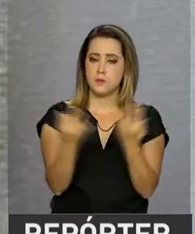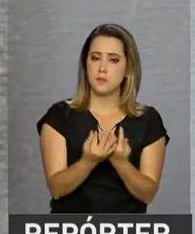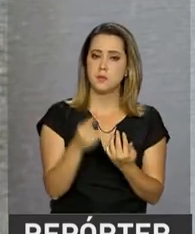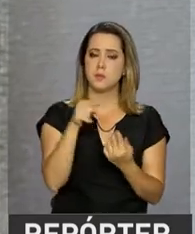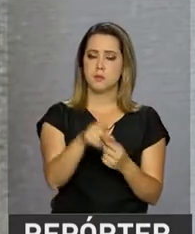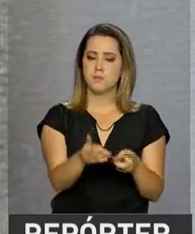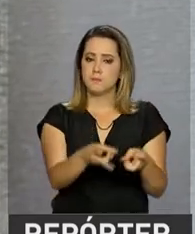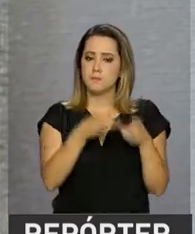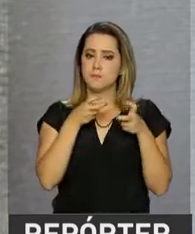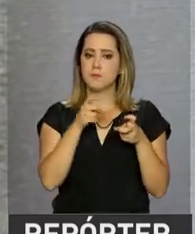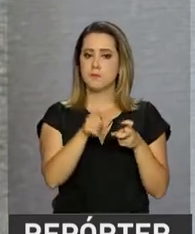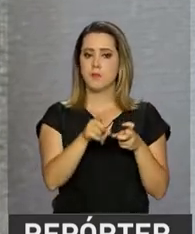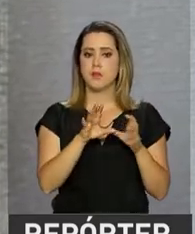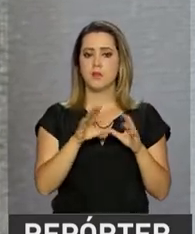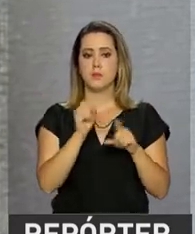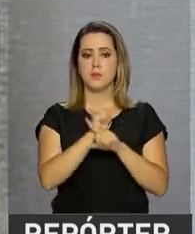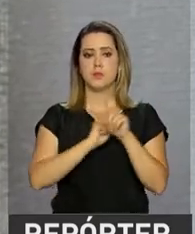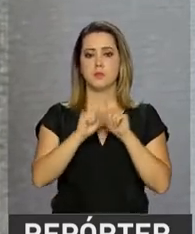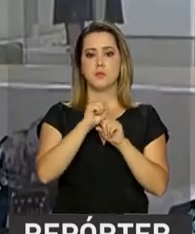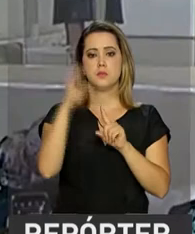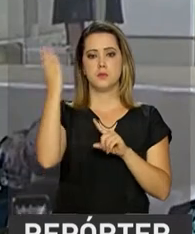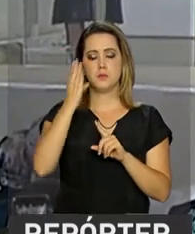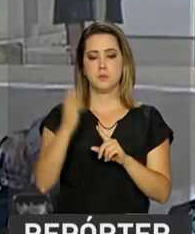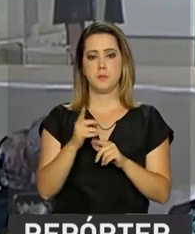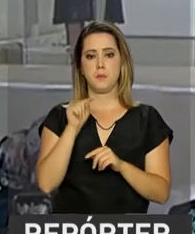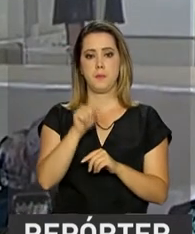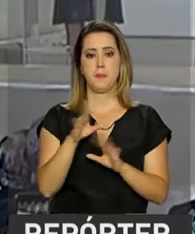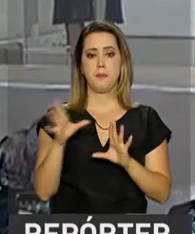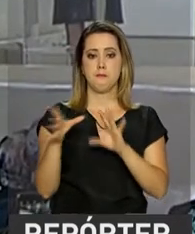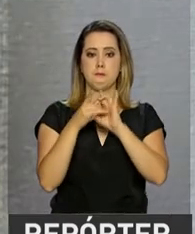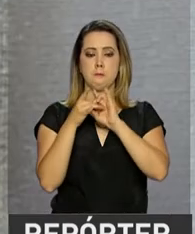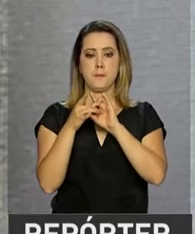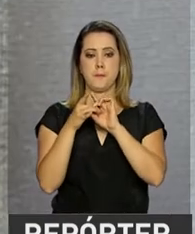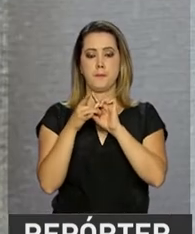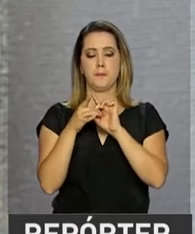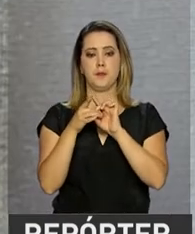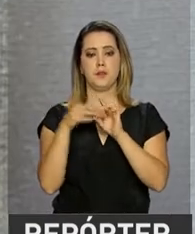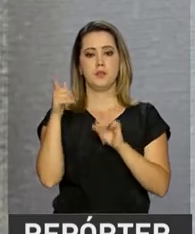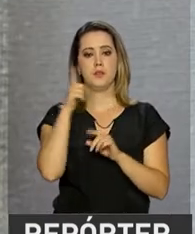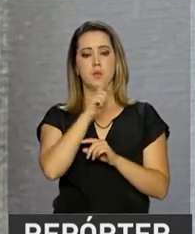última análise, para a sociedade brasileira. Com essa parceria,